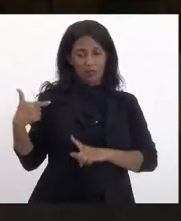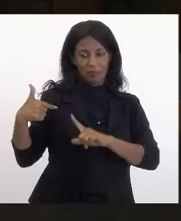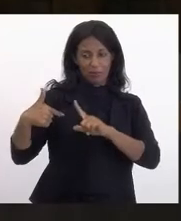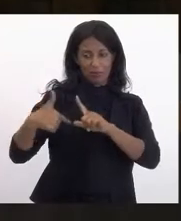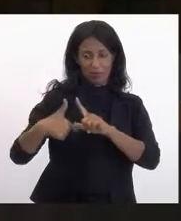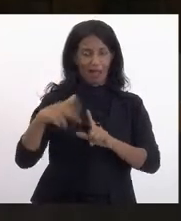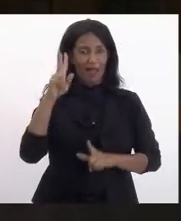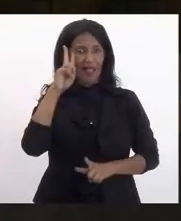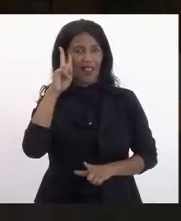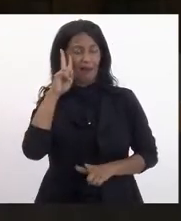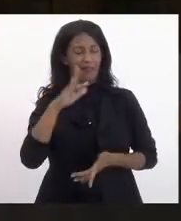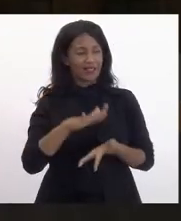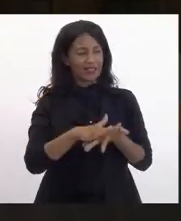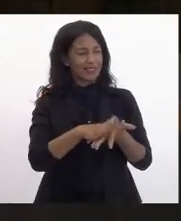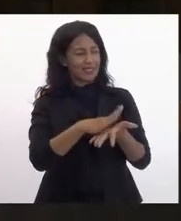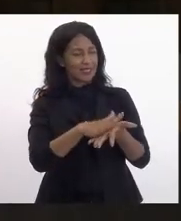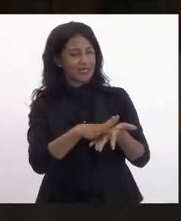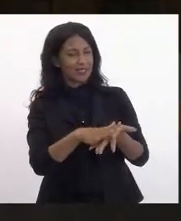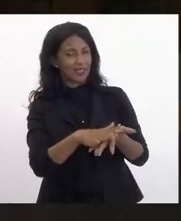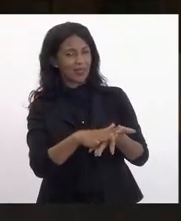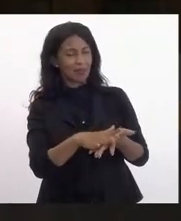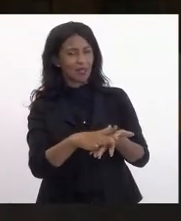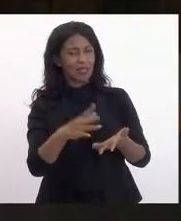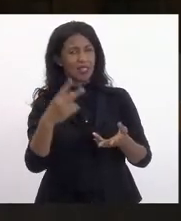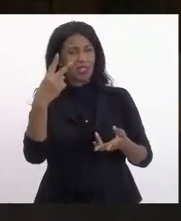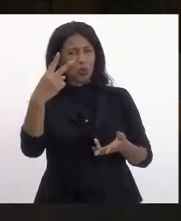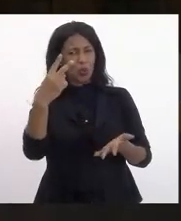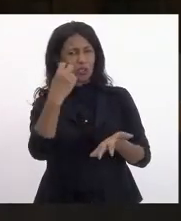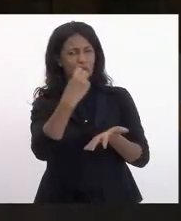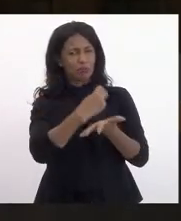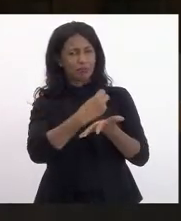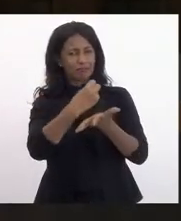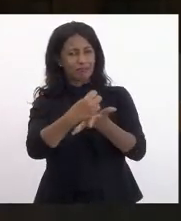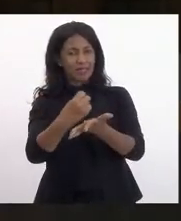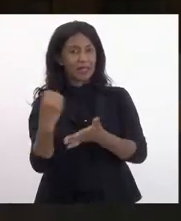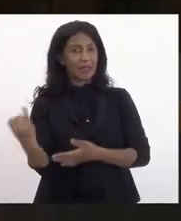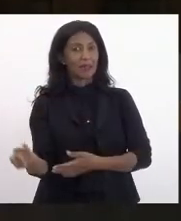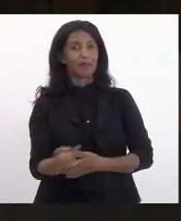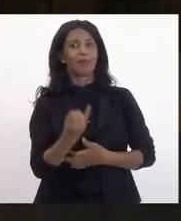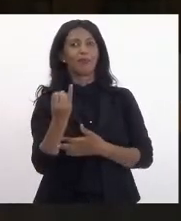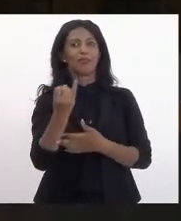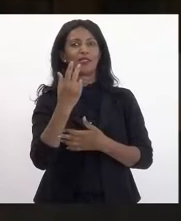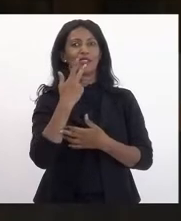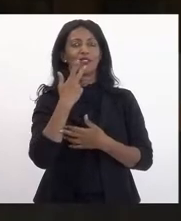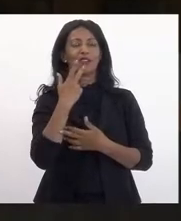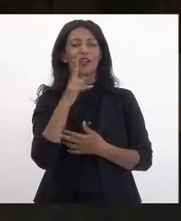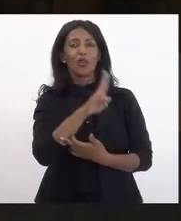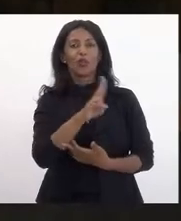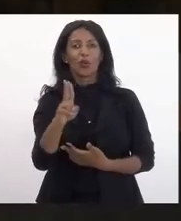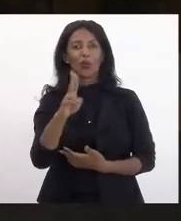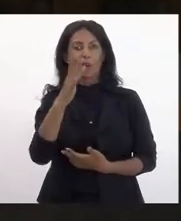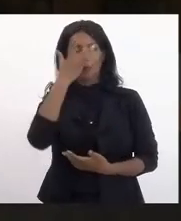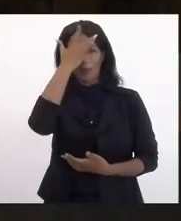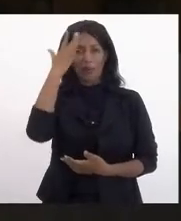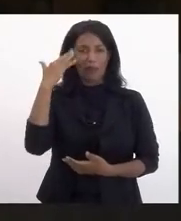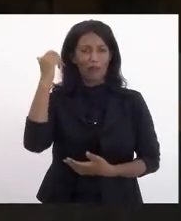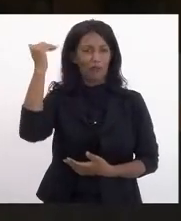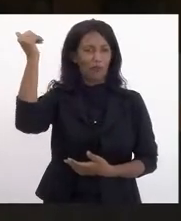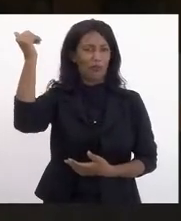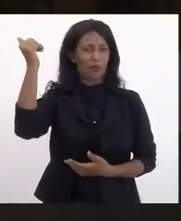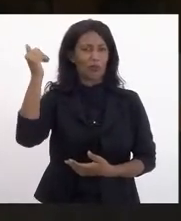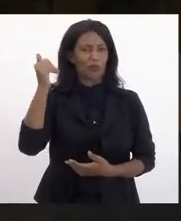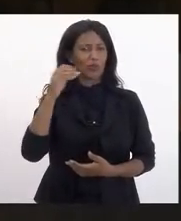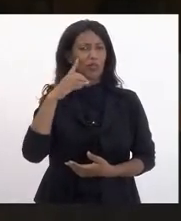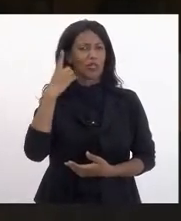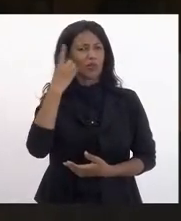do que lembrar o samba. E dois marcos importantes, já que a gente está falando de compositores, e o deputado Luiz